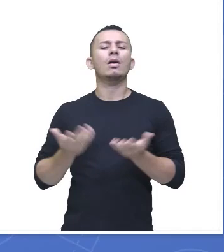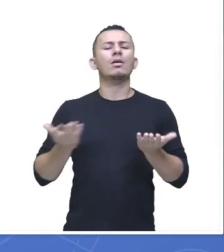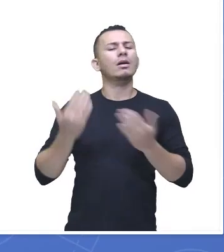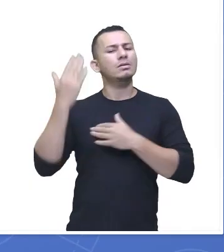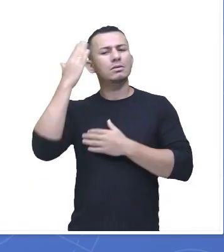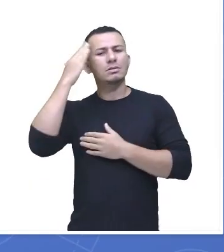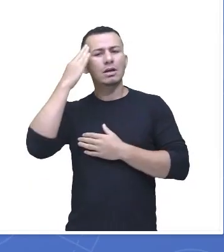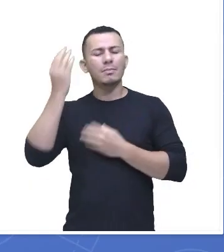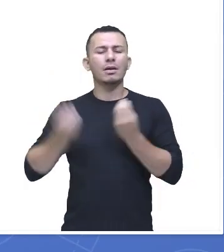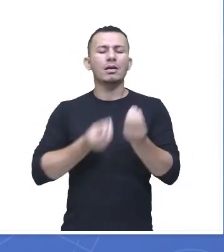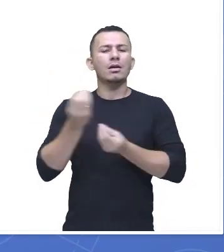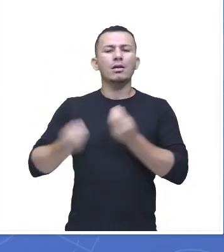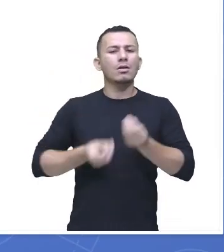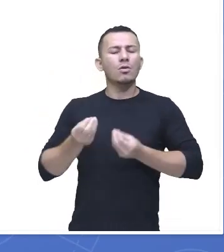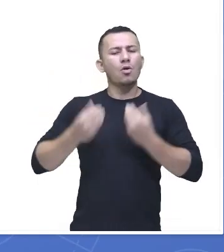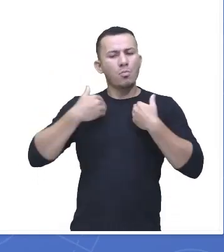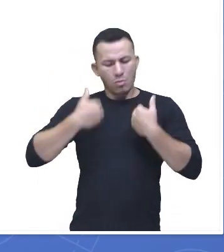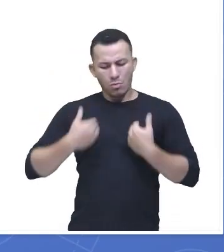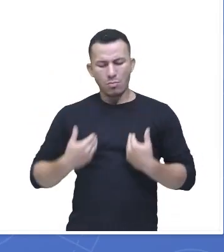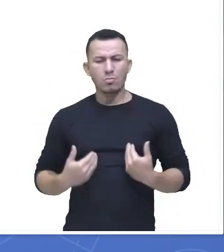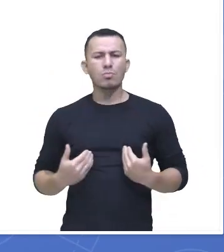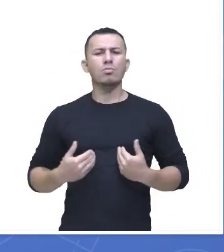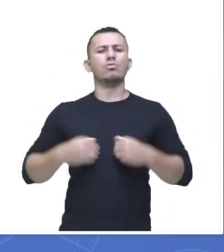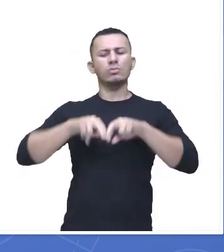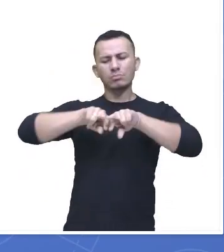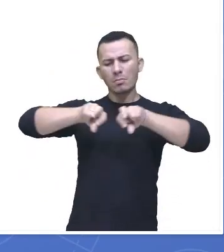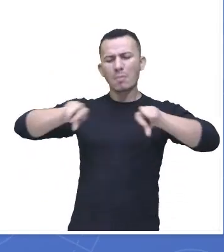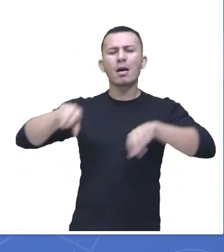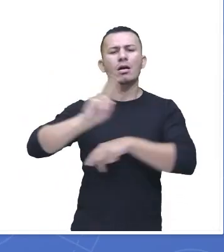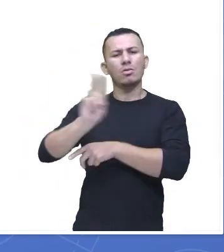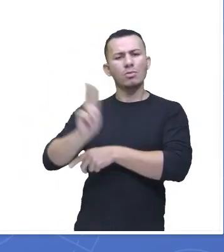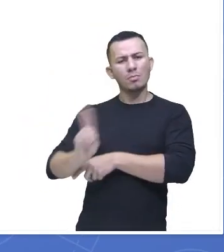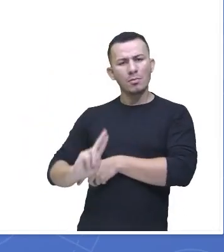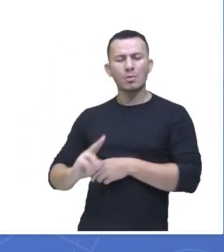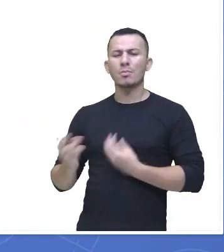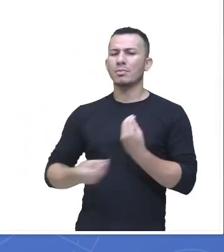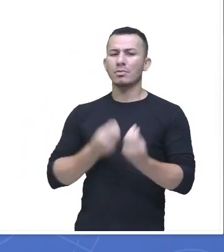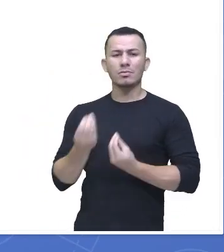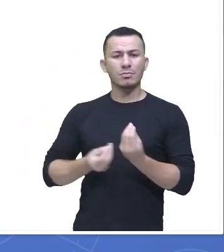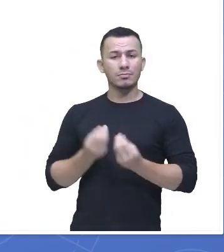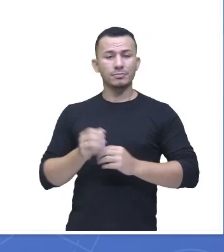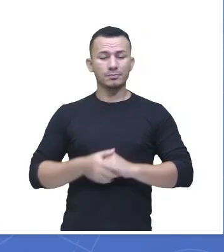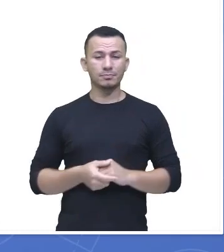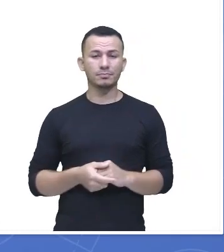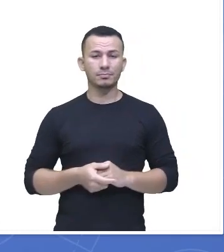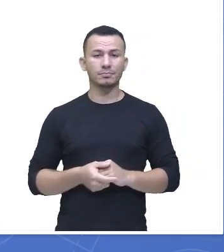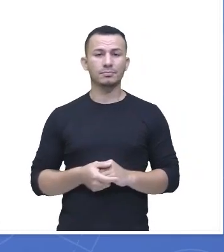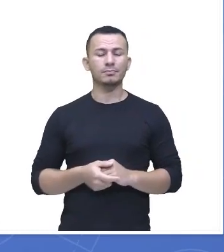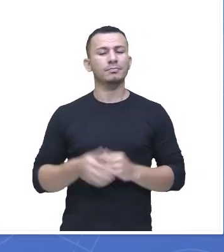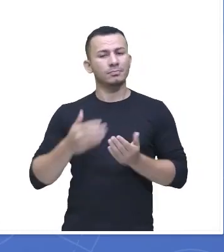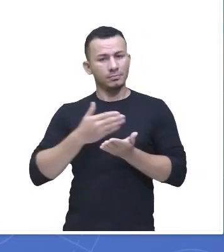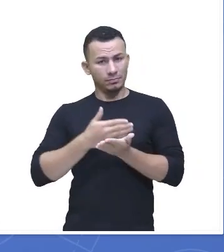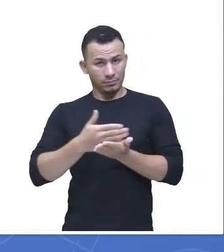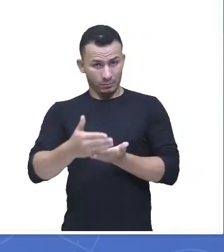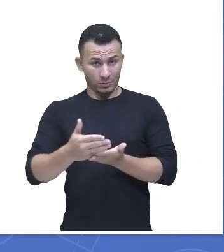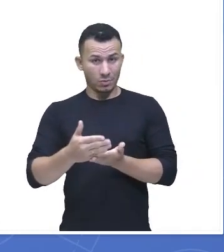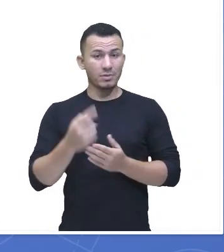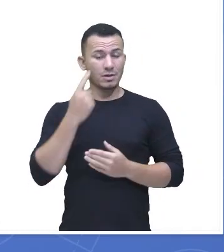respeito da anatomia dos nossos músculos, das nomenclaturas. Vamos lá? A gente vai começar com os